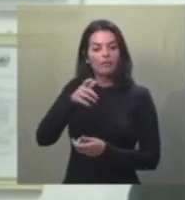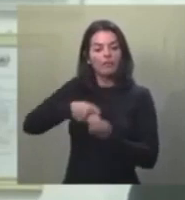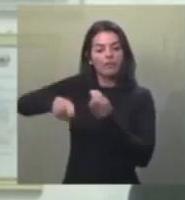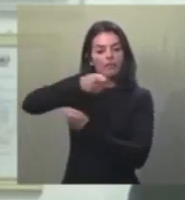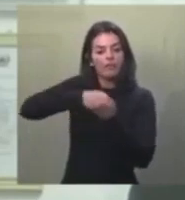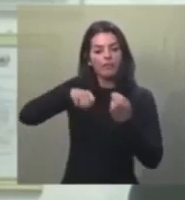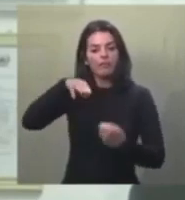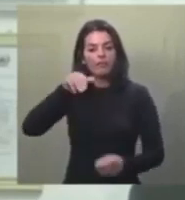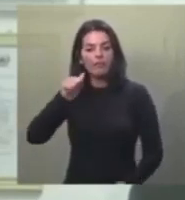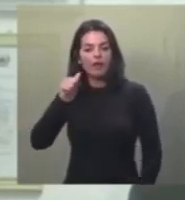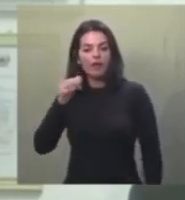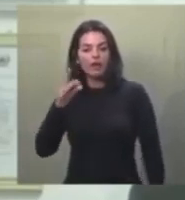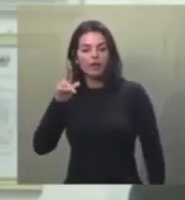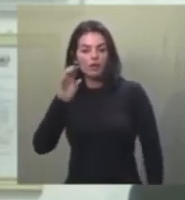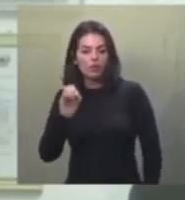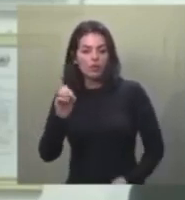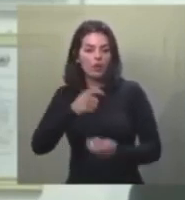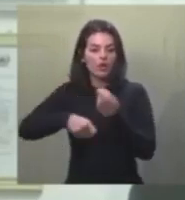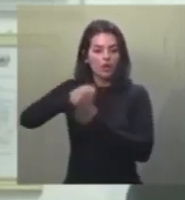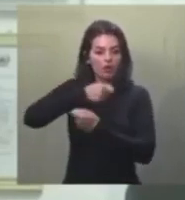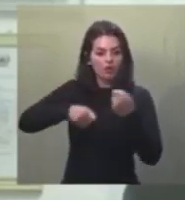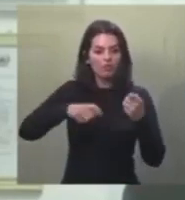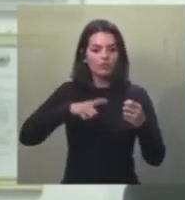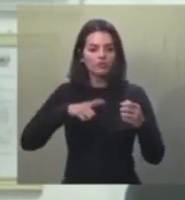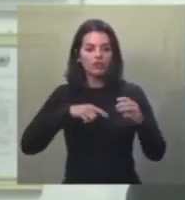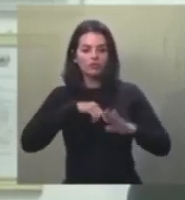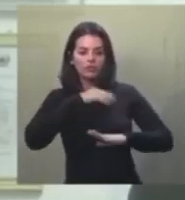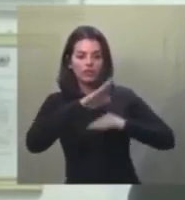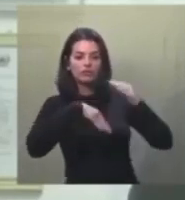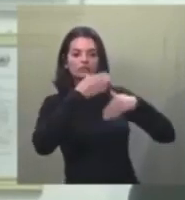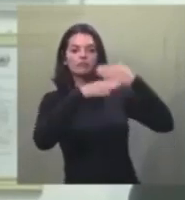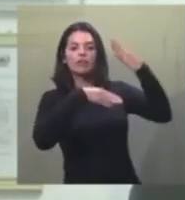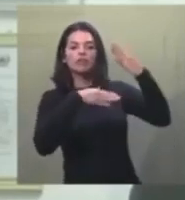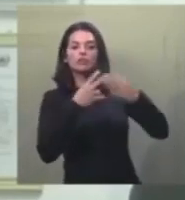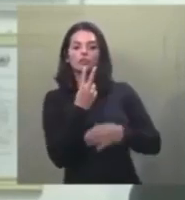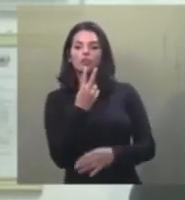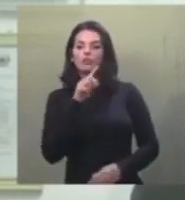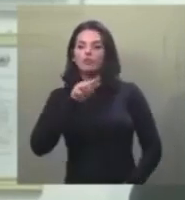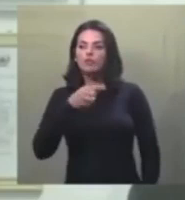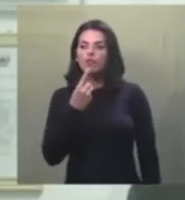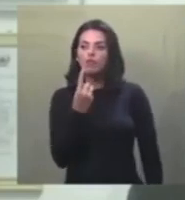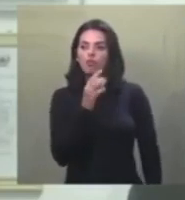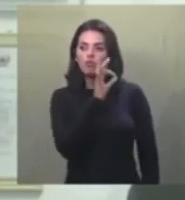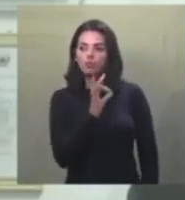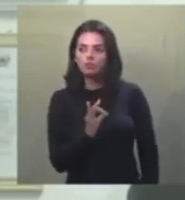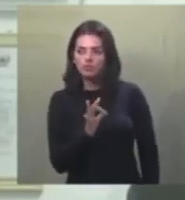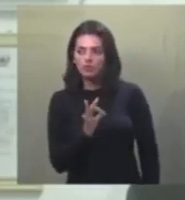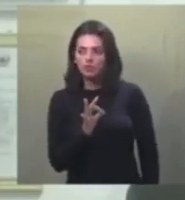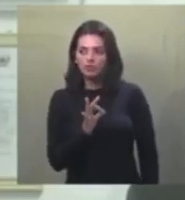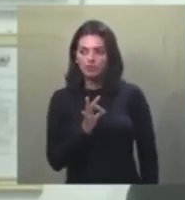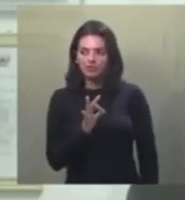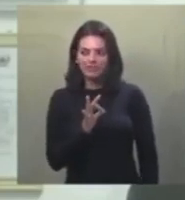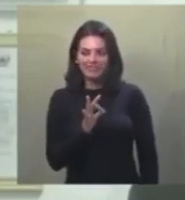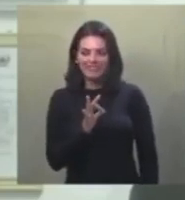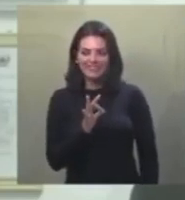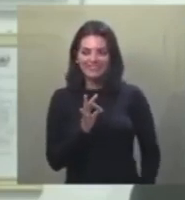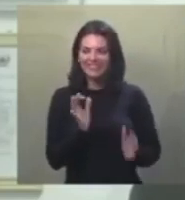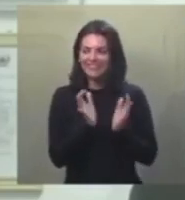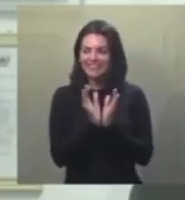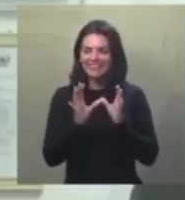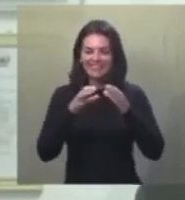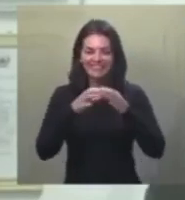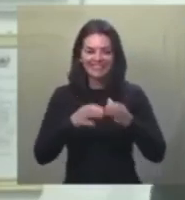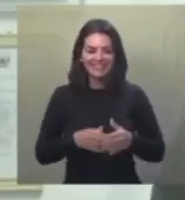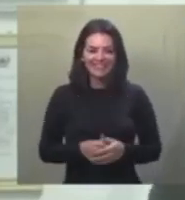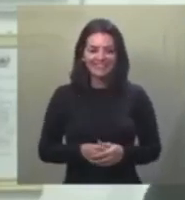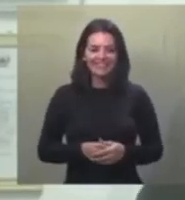O governo coloca aí um crescimento para o ano que vem de 2,1%, que nós sabemos que não vai acontecer, porque a previsão